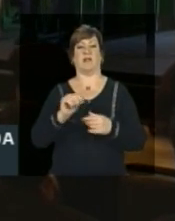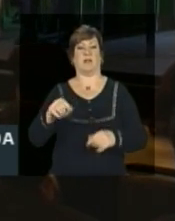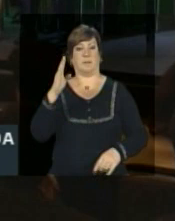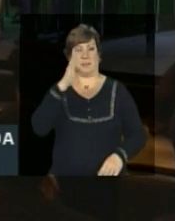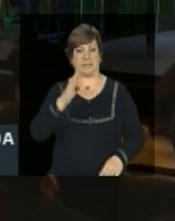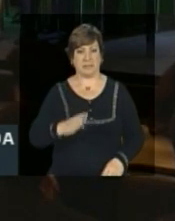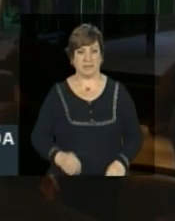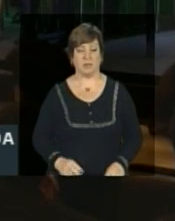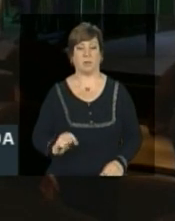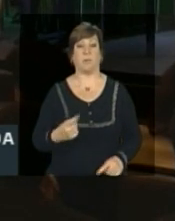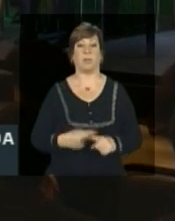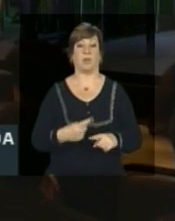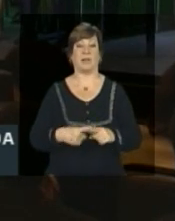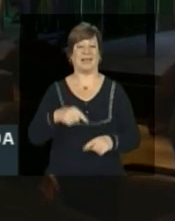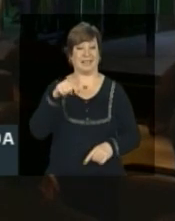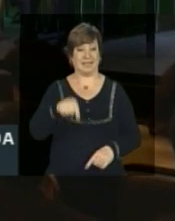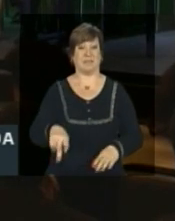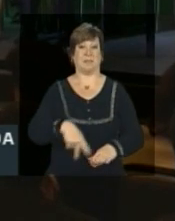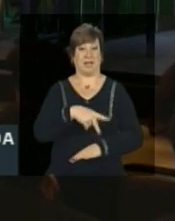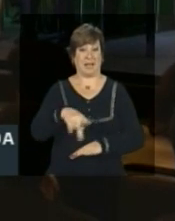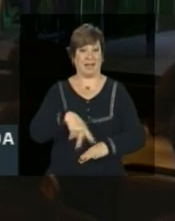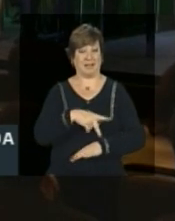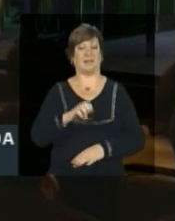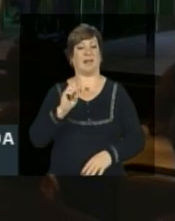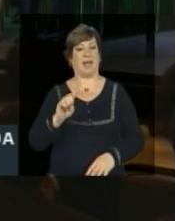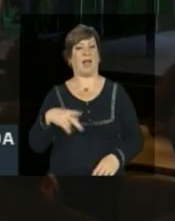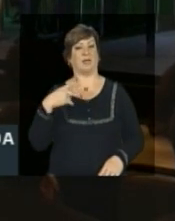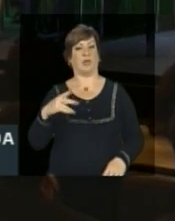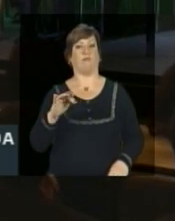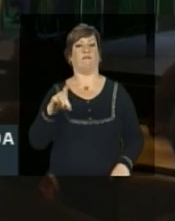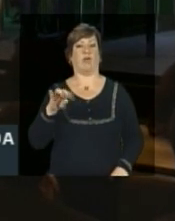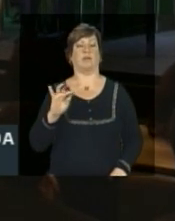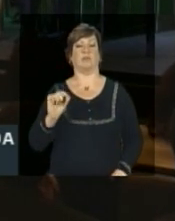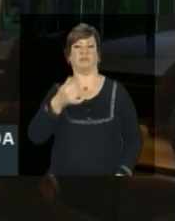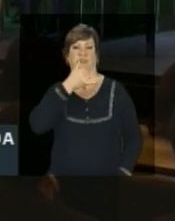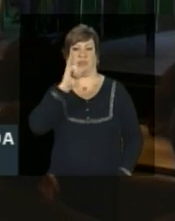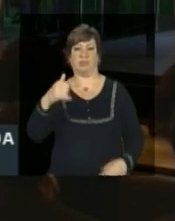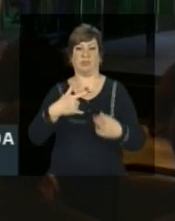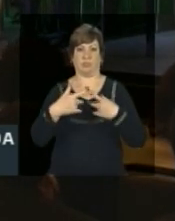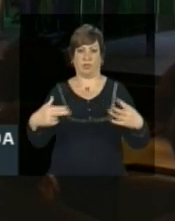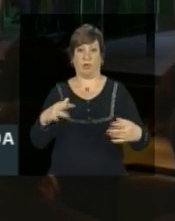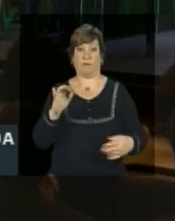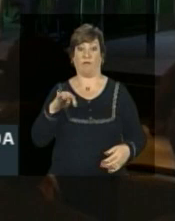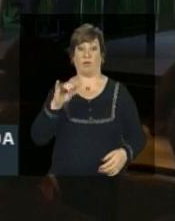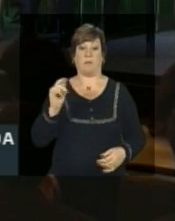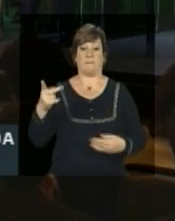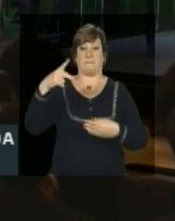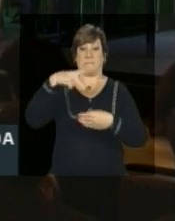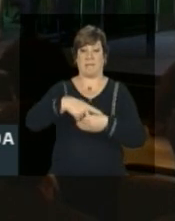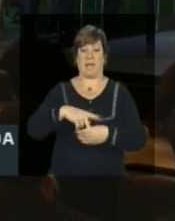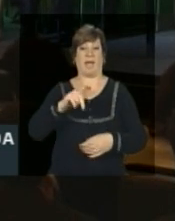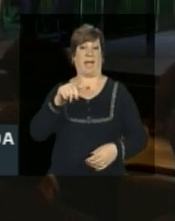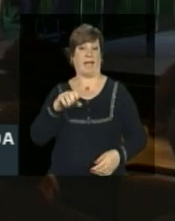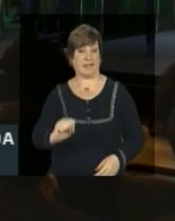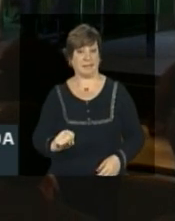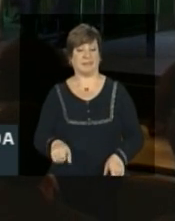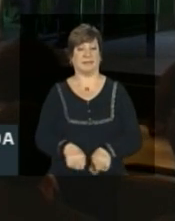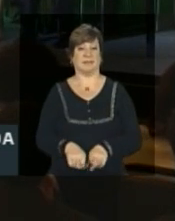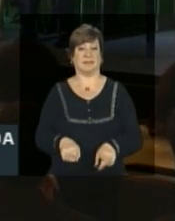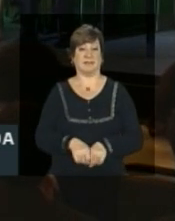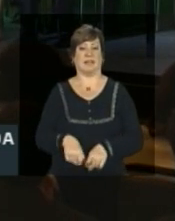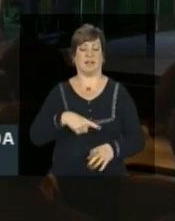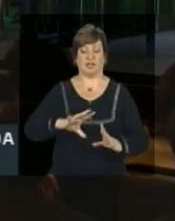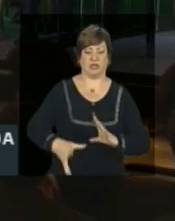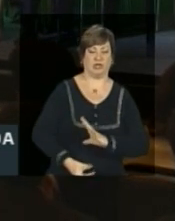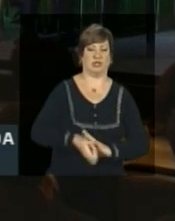Brasil porque este país é sua fonte de energia, fonte do petróleo e do gás que ela